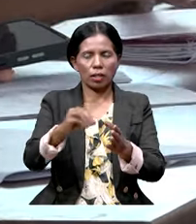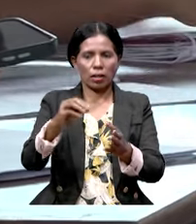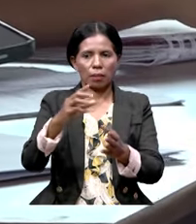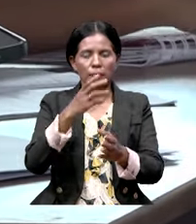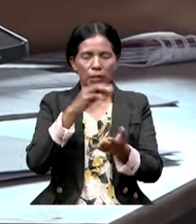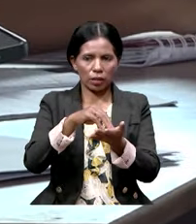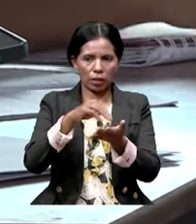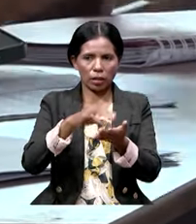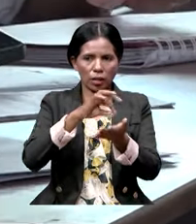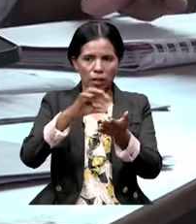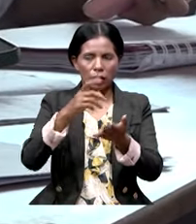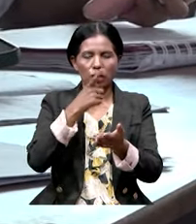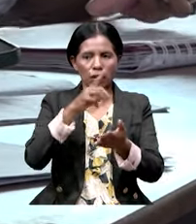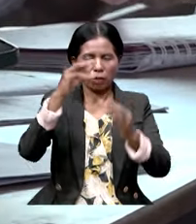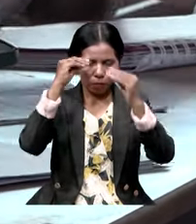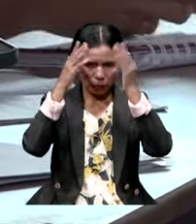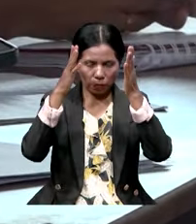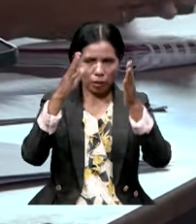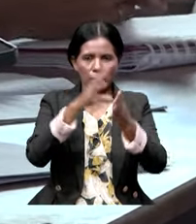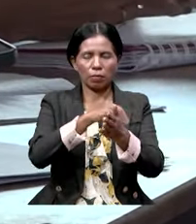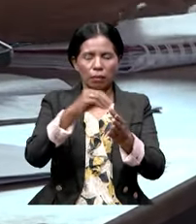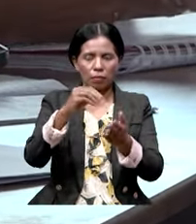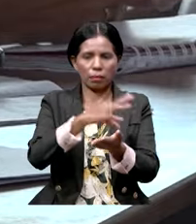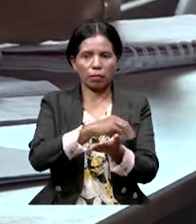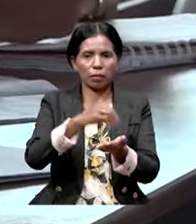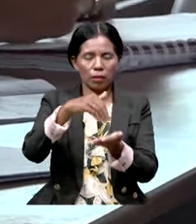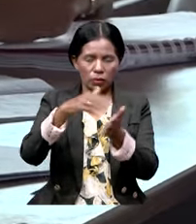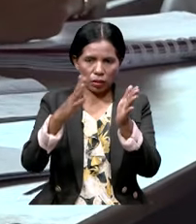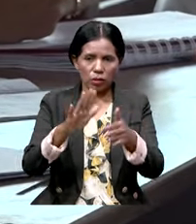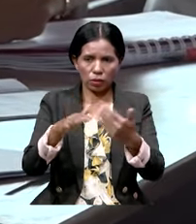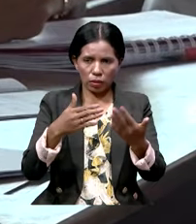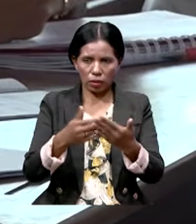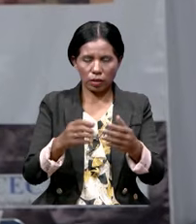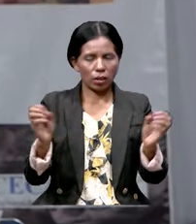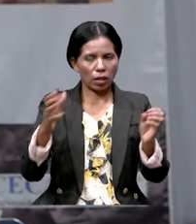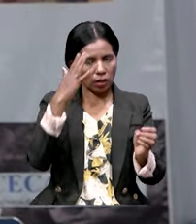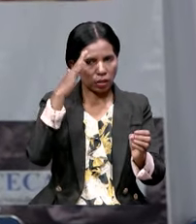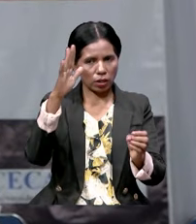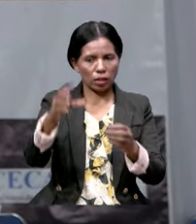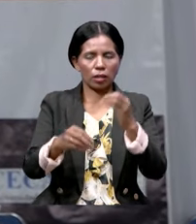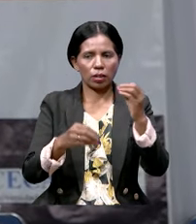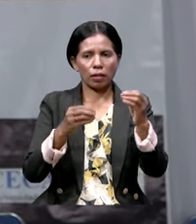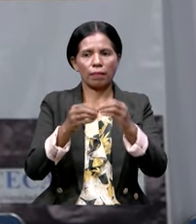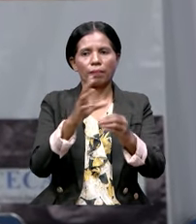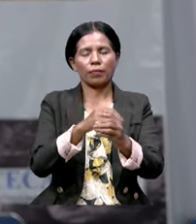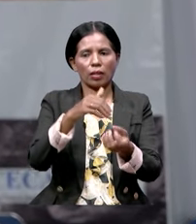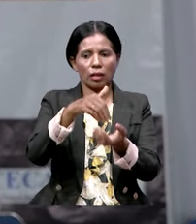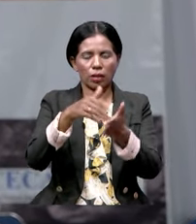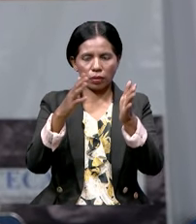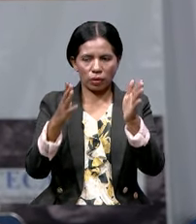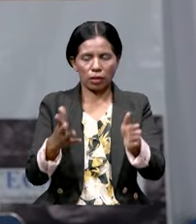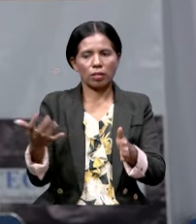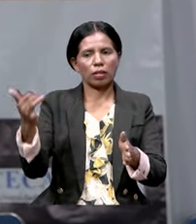português, ba estudante sira, mas bem, o enhira la domina conteúdo, o si matéria refere, infelizmente, estudante